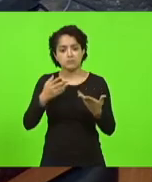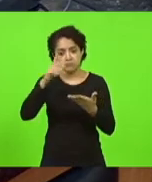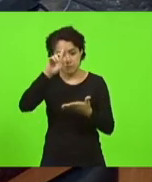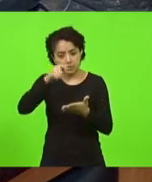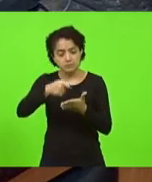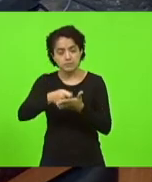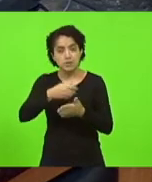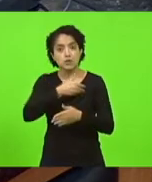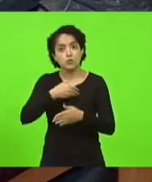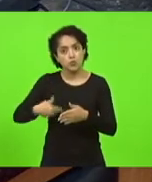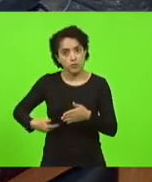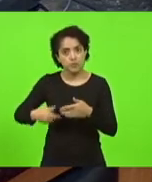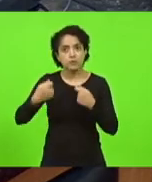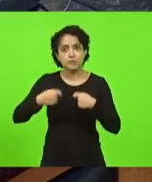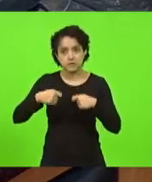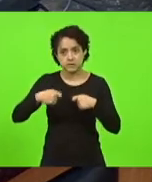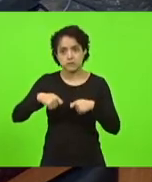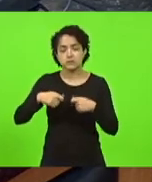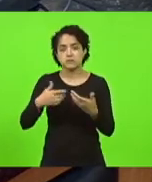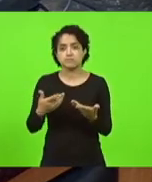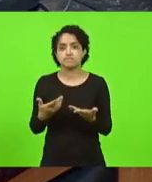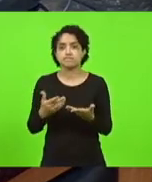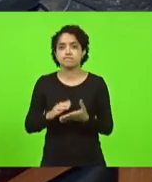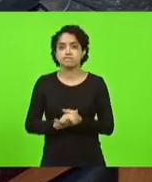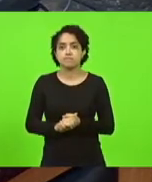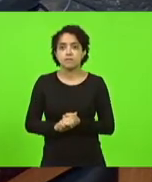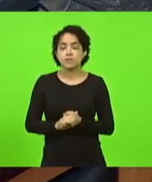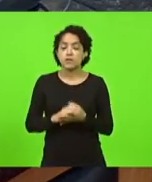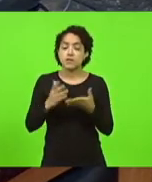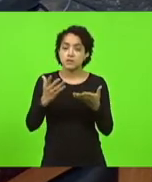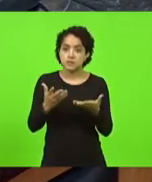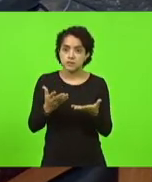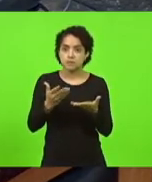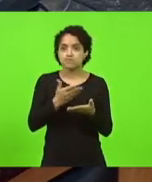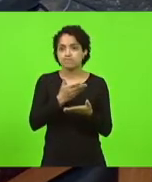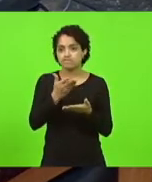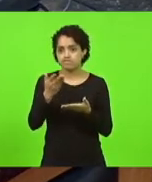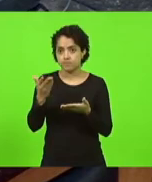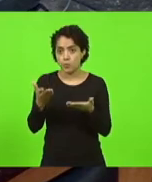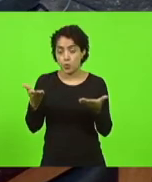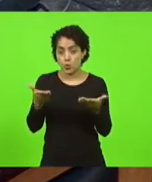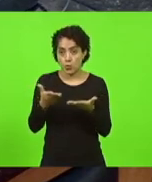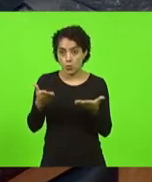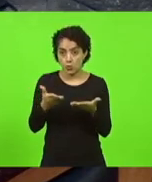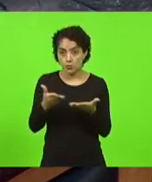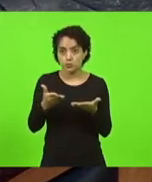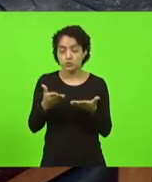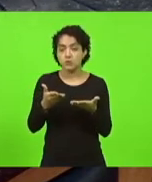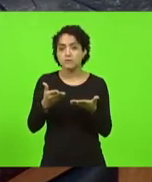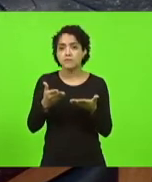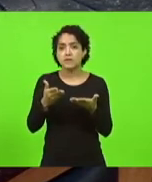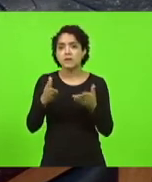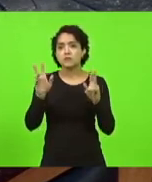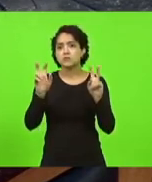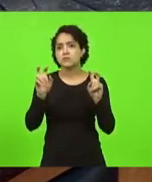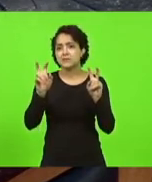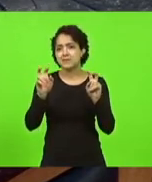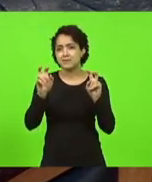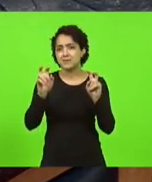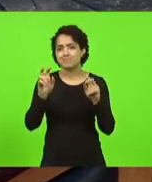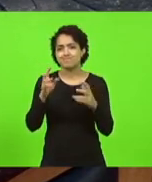governo do Estado também. Bom, caros colegas, eu venho hoje falar de uma coisa que não é nada